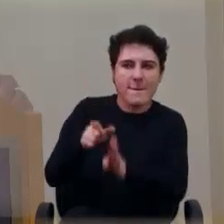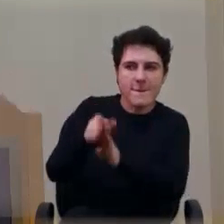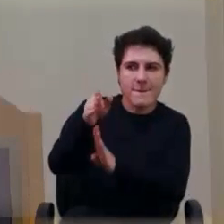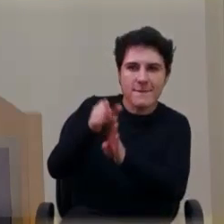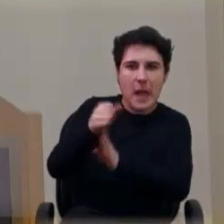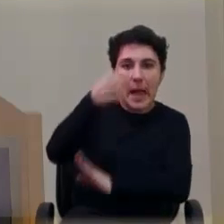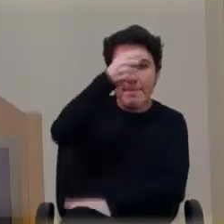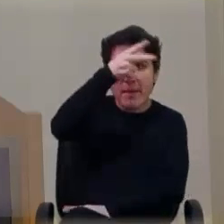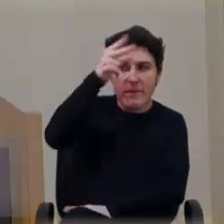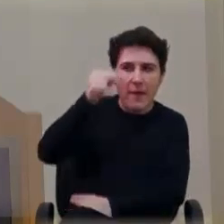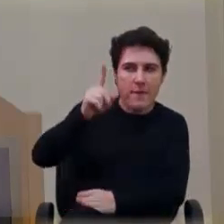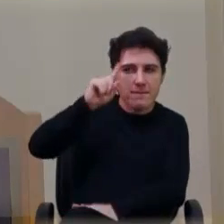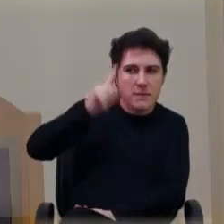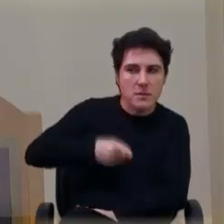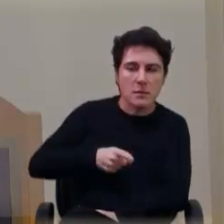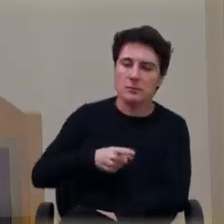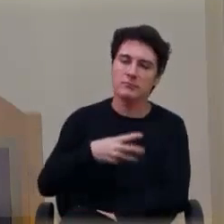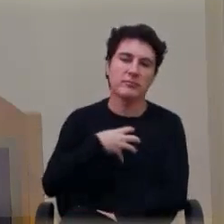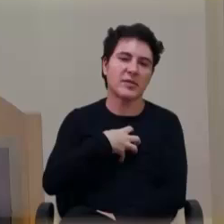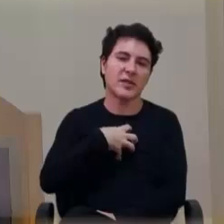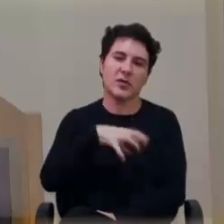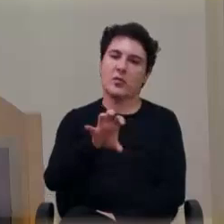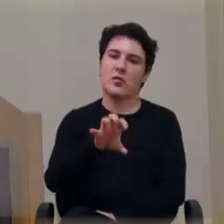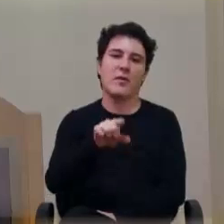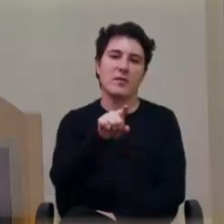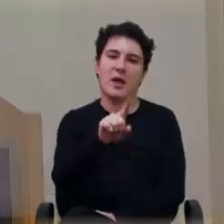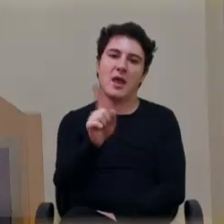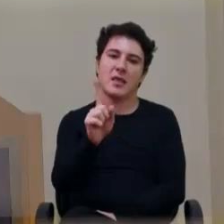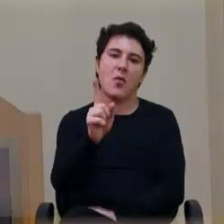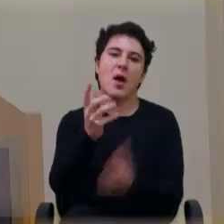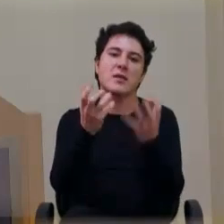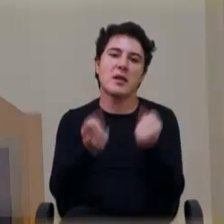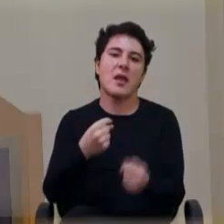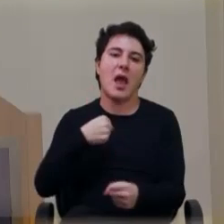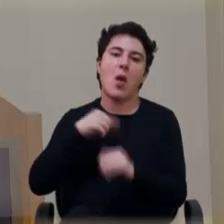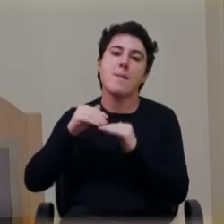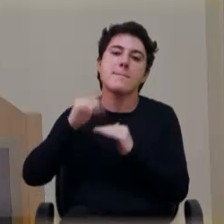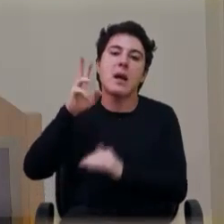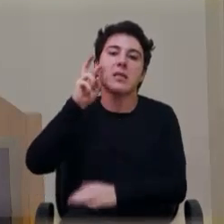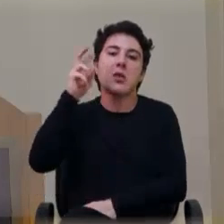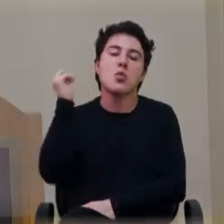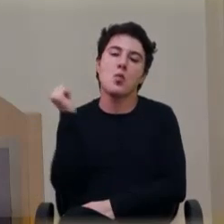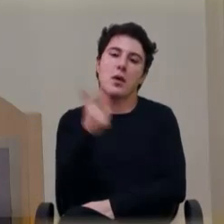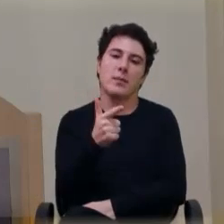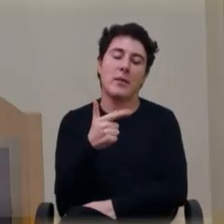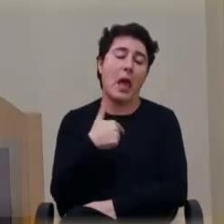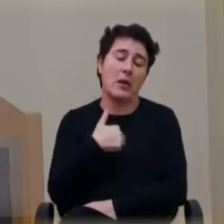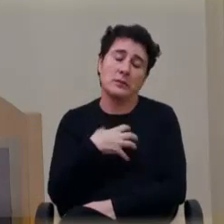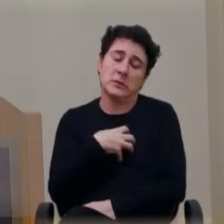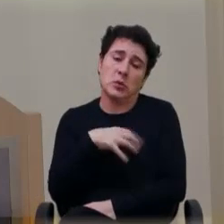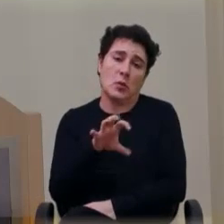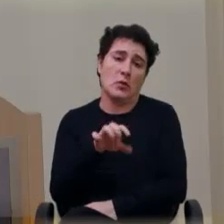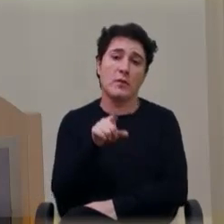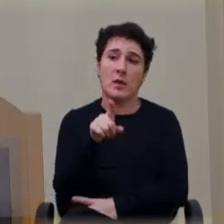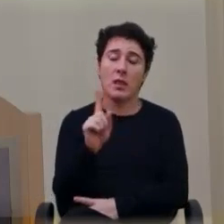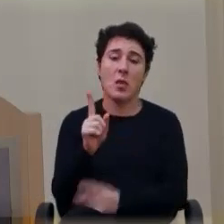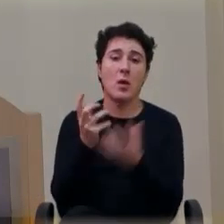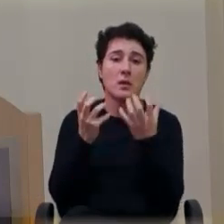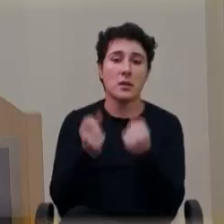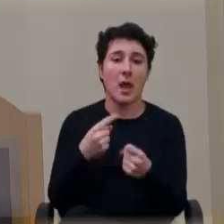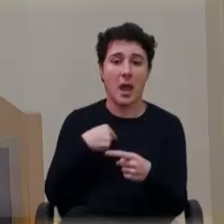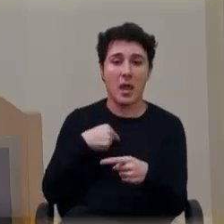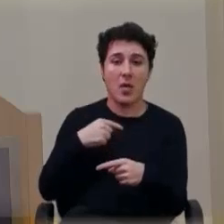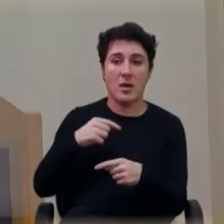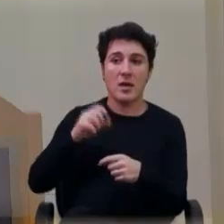prefeito que mandou eu sinto muito se vocês não aceitam que eu sou mais inteligente que vocês eu sinto muito se vocês não aceitam